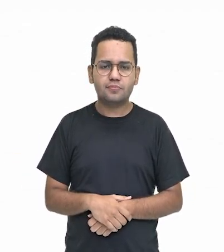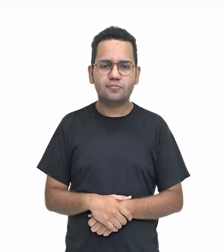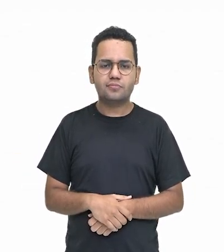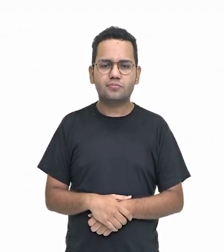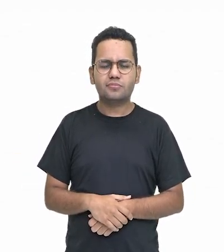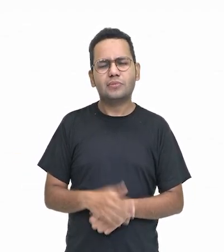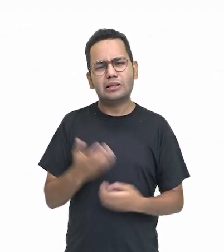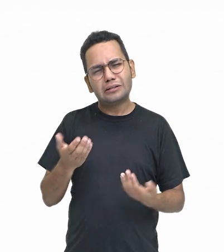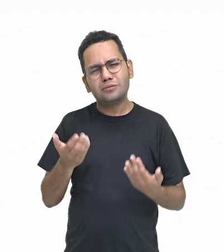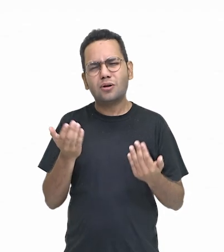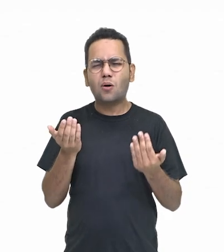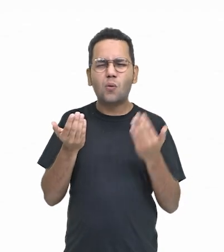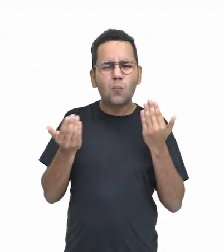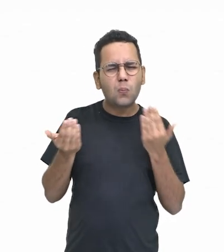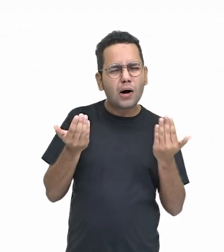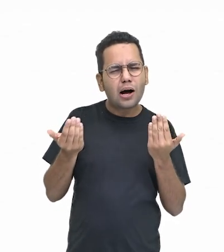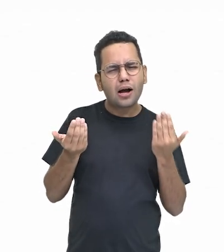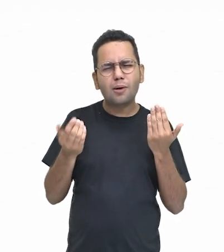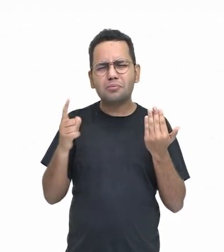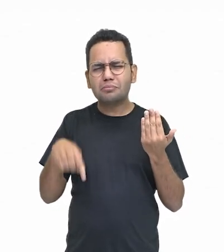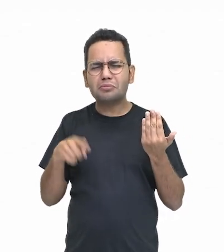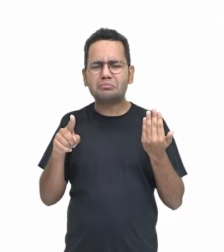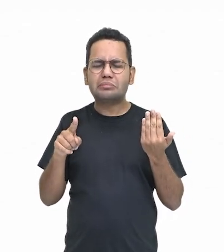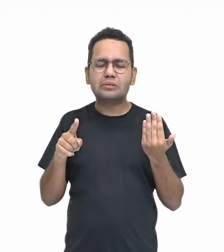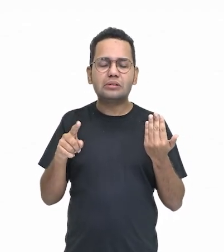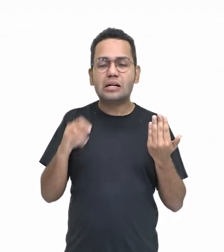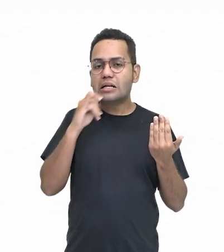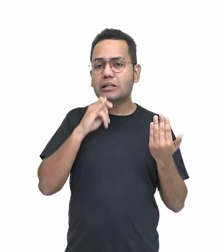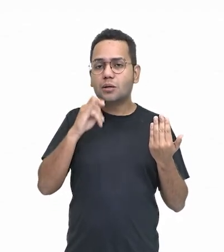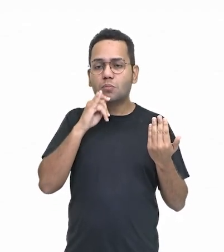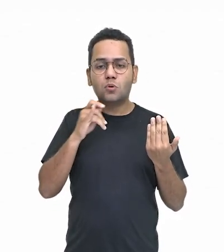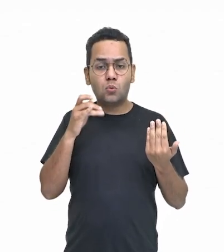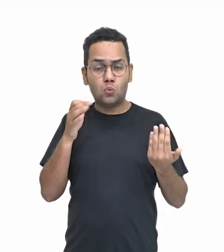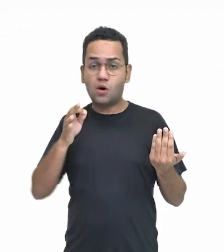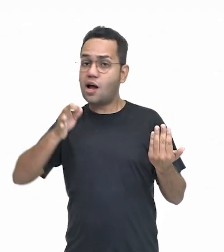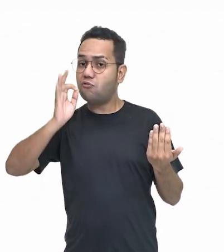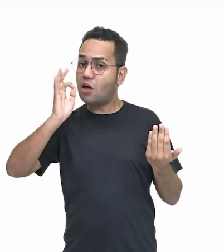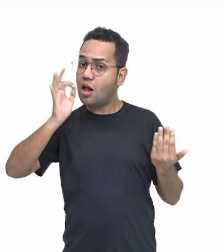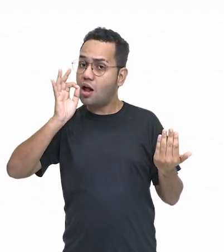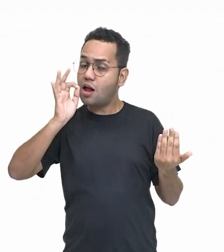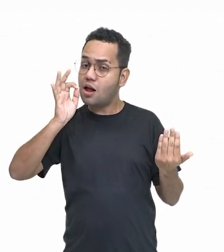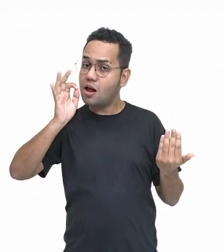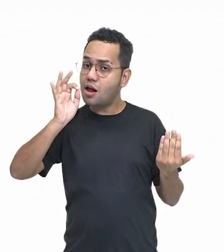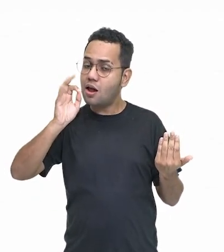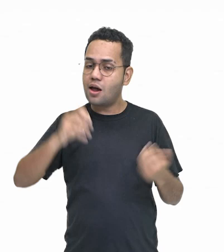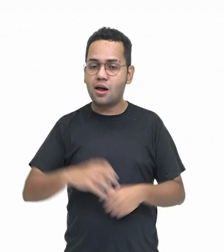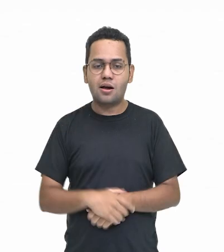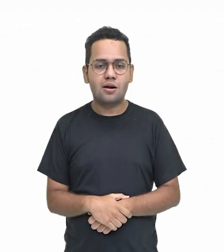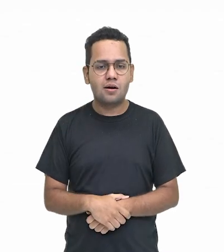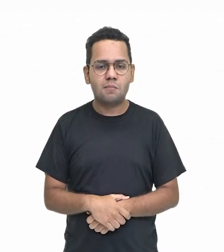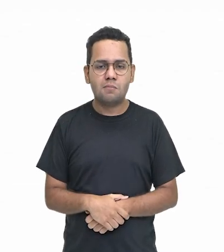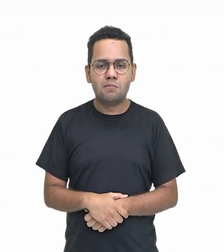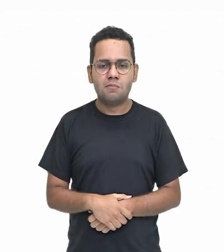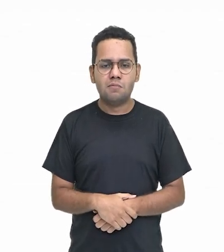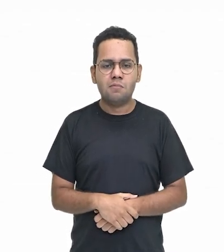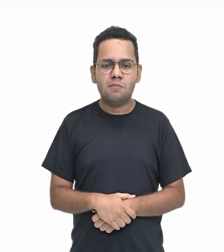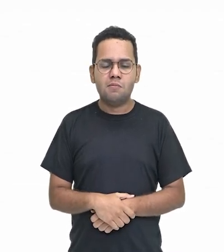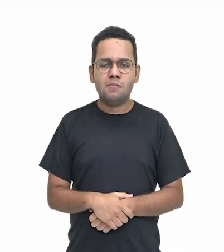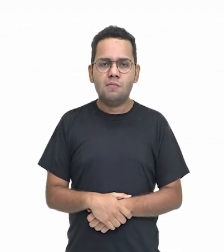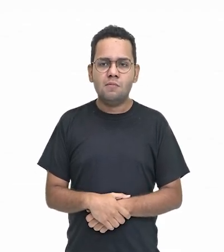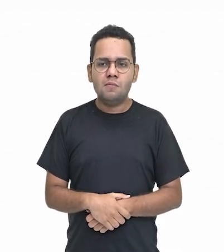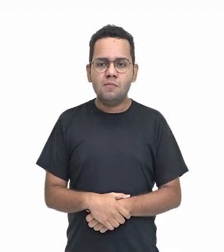exemplo clássico e muito simples. Trouxemos aí para você o exemplo de tomar